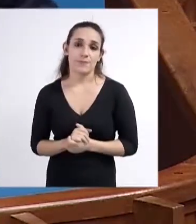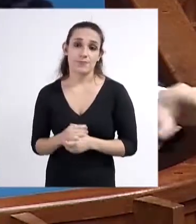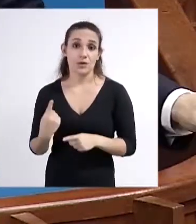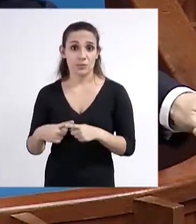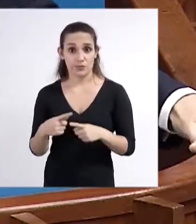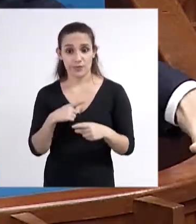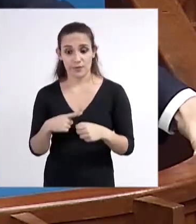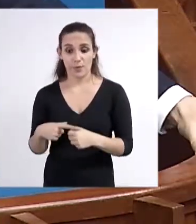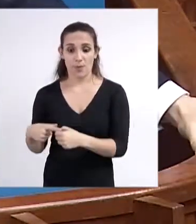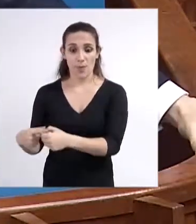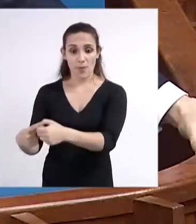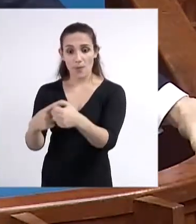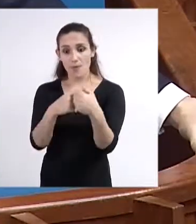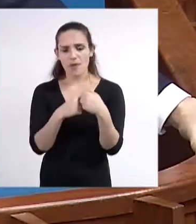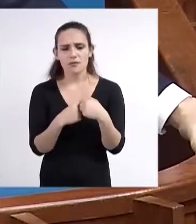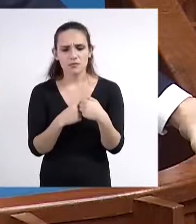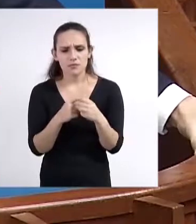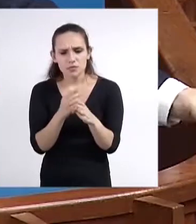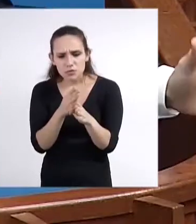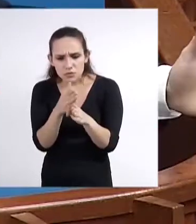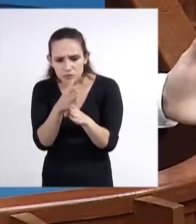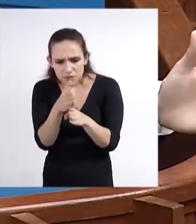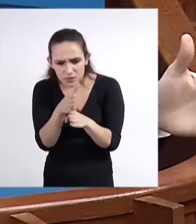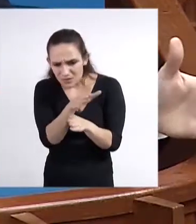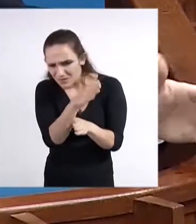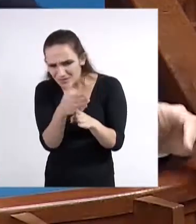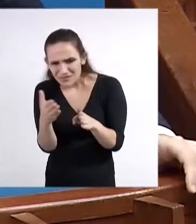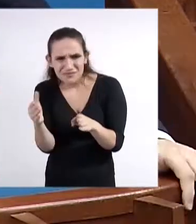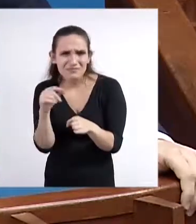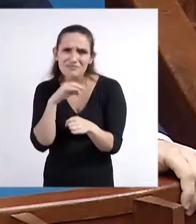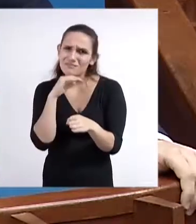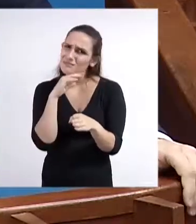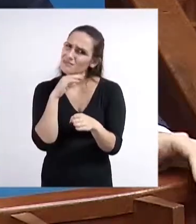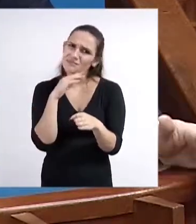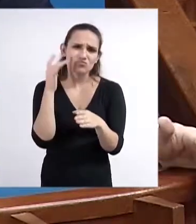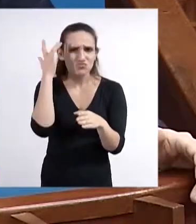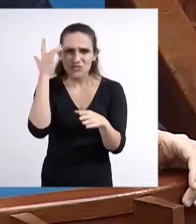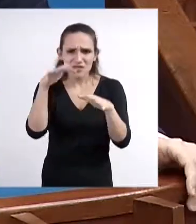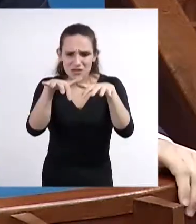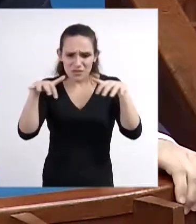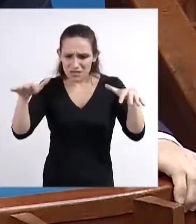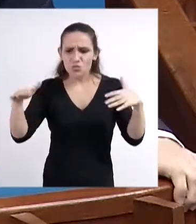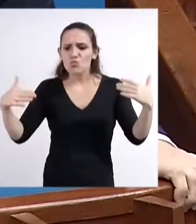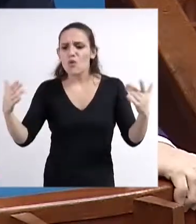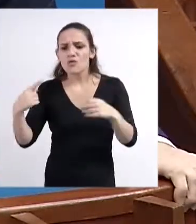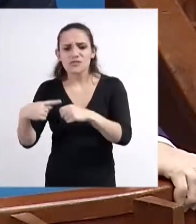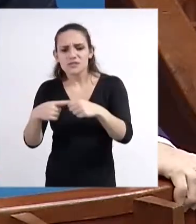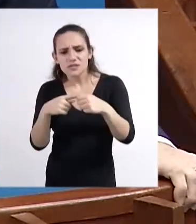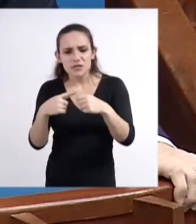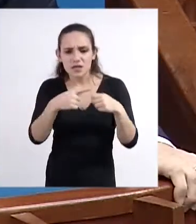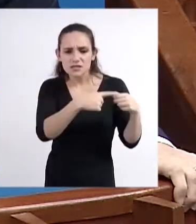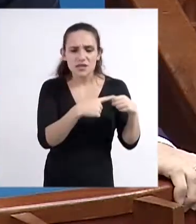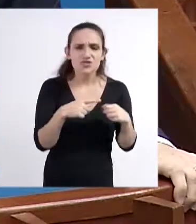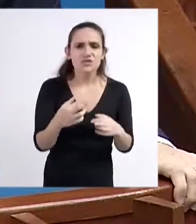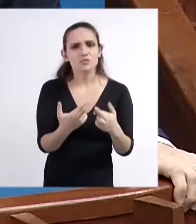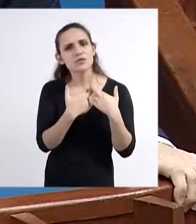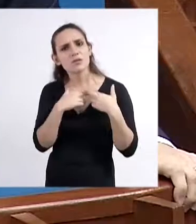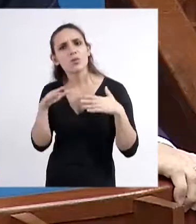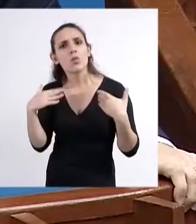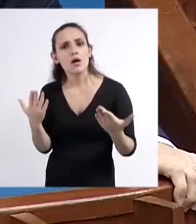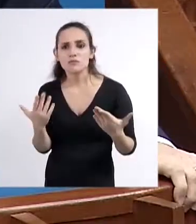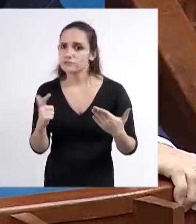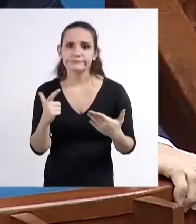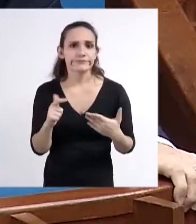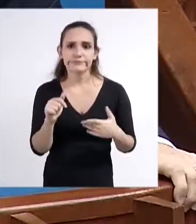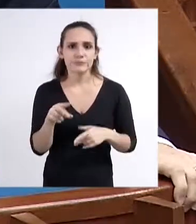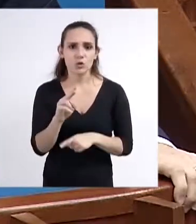municípios, as suas divisas são muito precárias ainda e não tem o georreferenciamento no Mato Grosso do